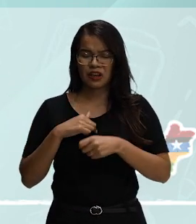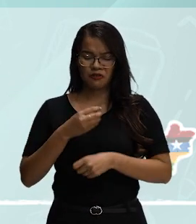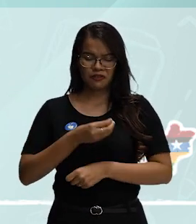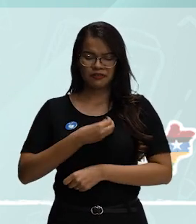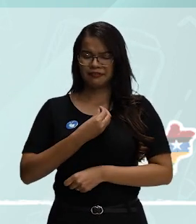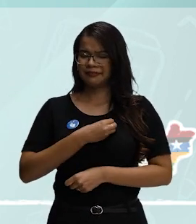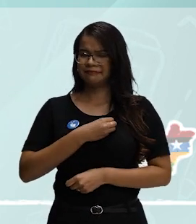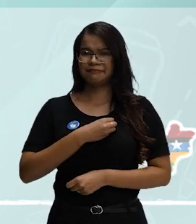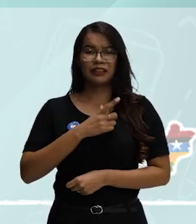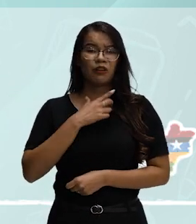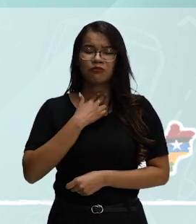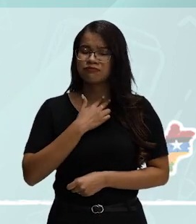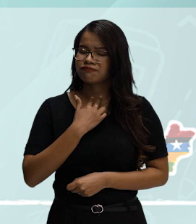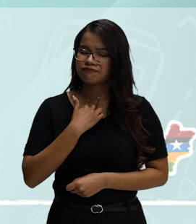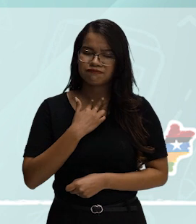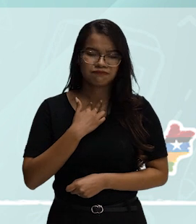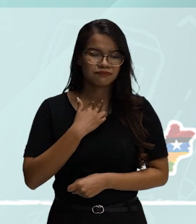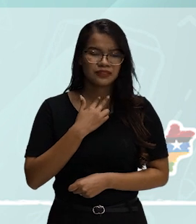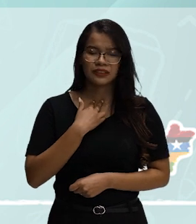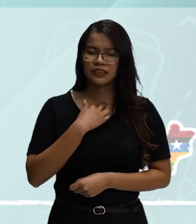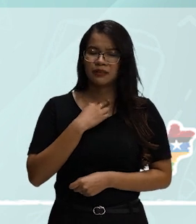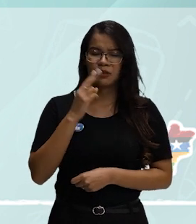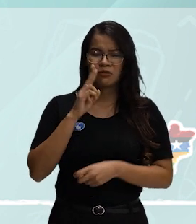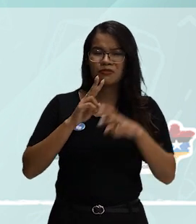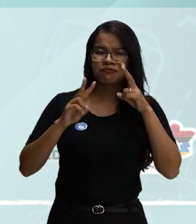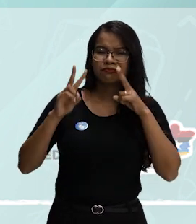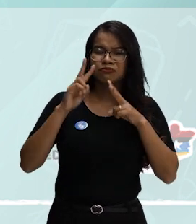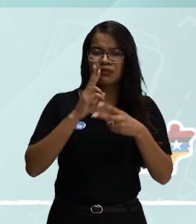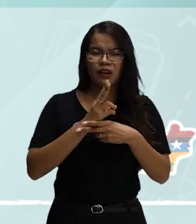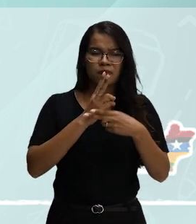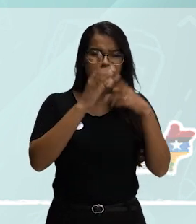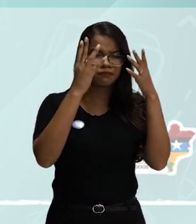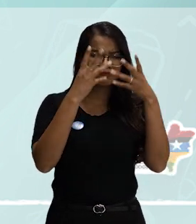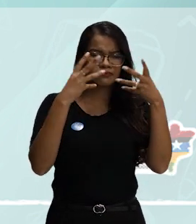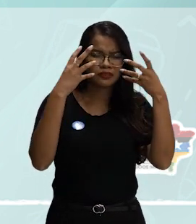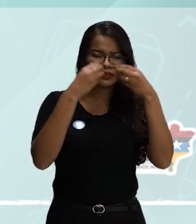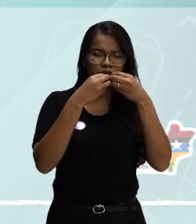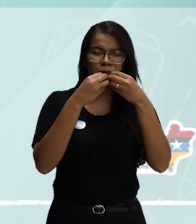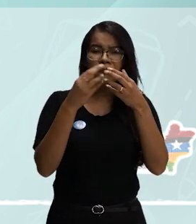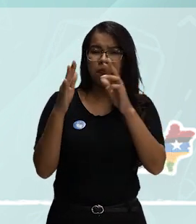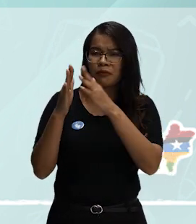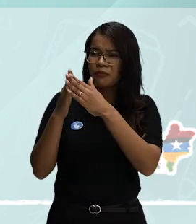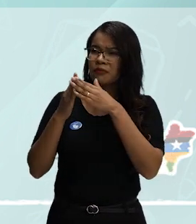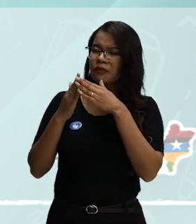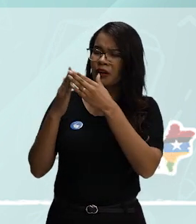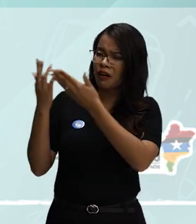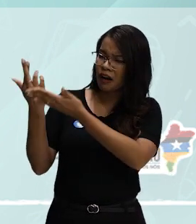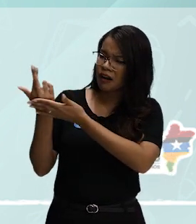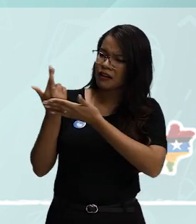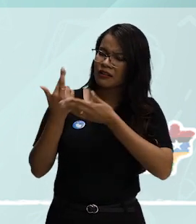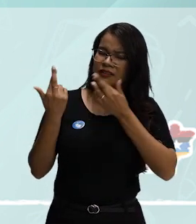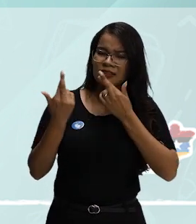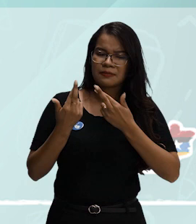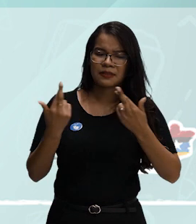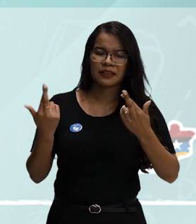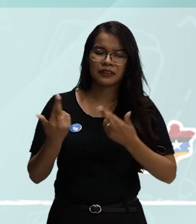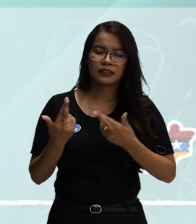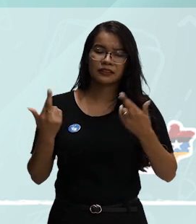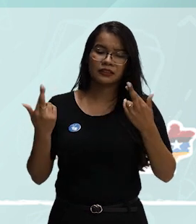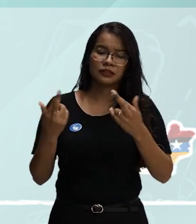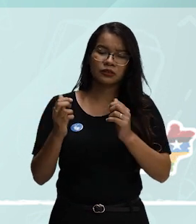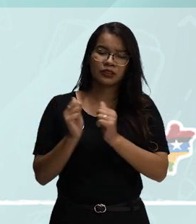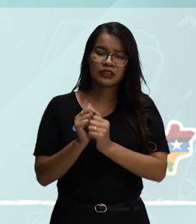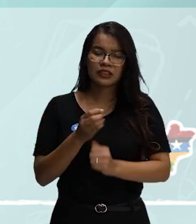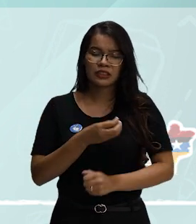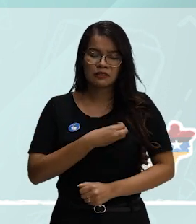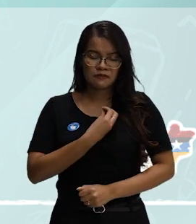prive, e tenha os olhos meus na escuridade. Dá-me a esperança com que